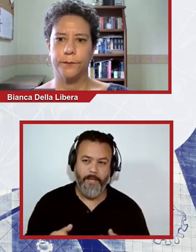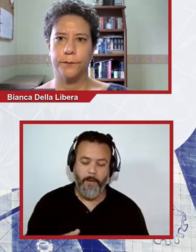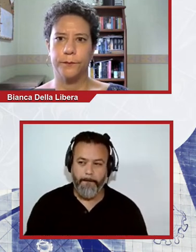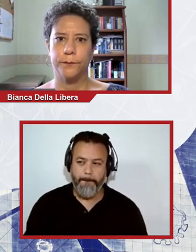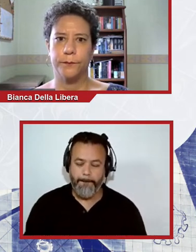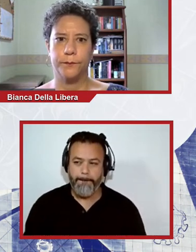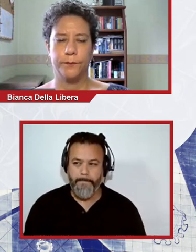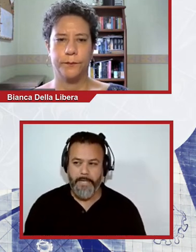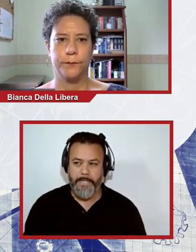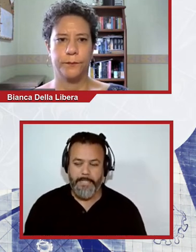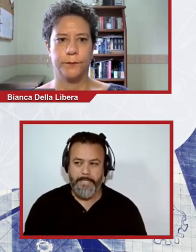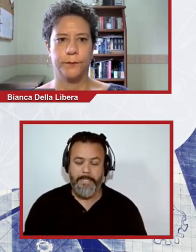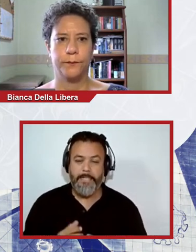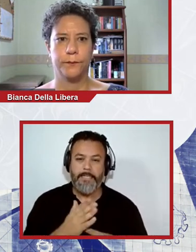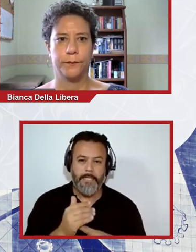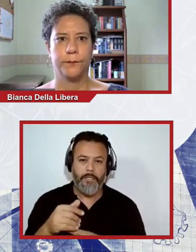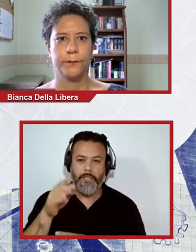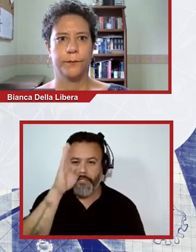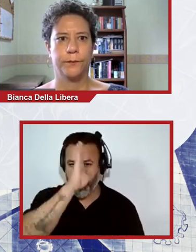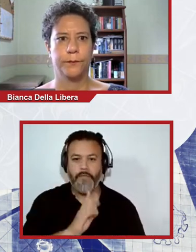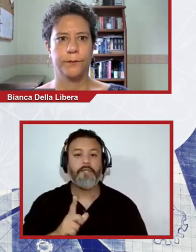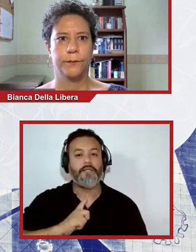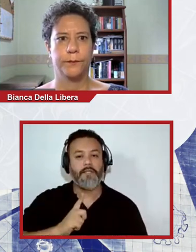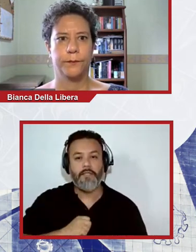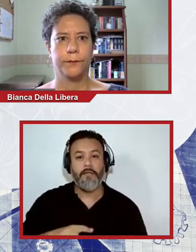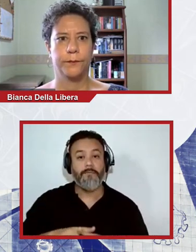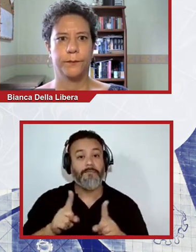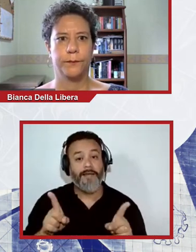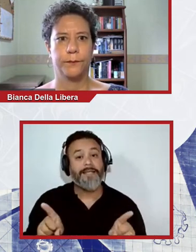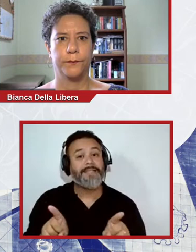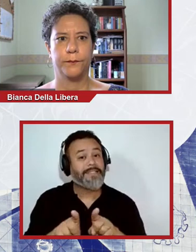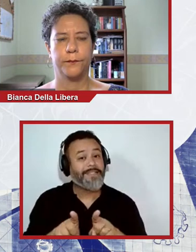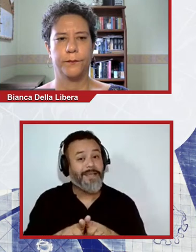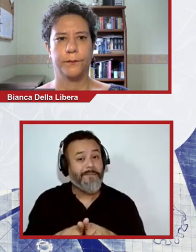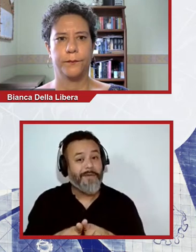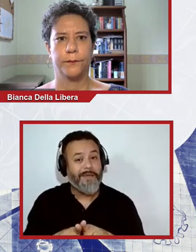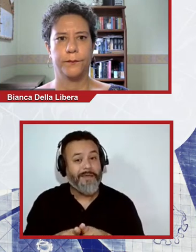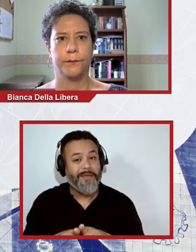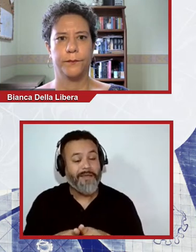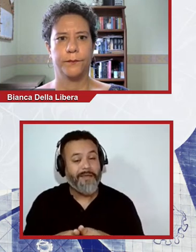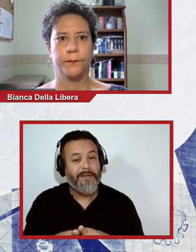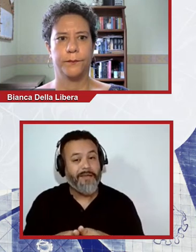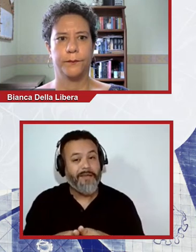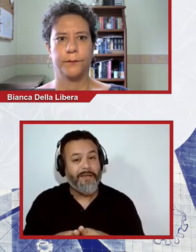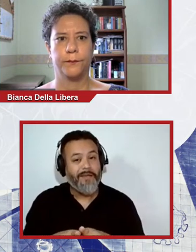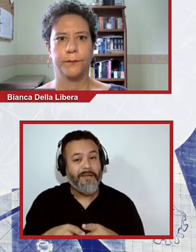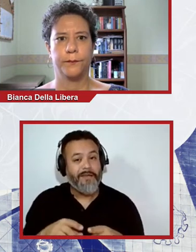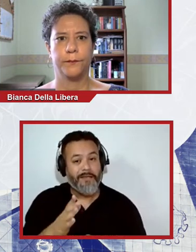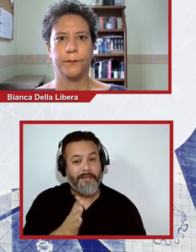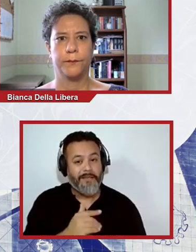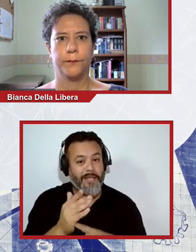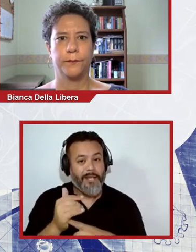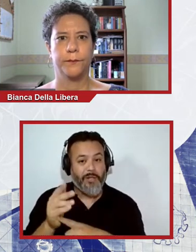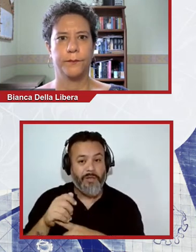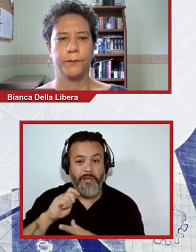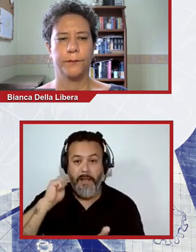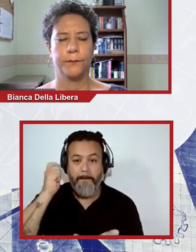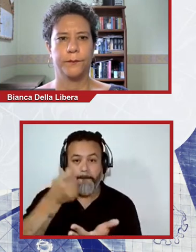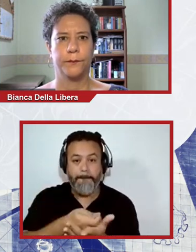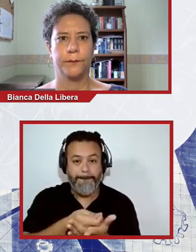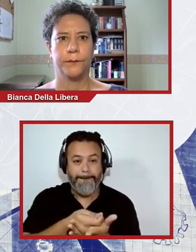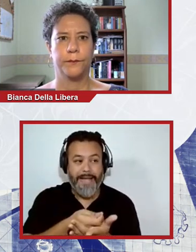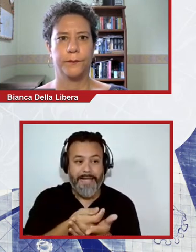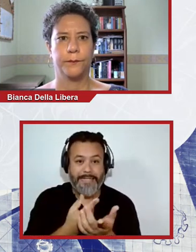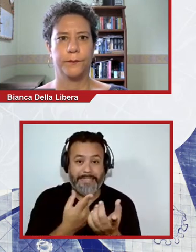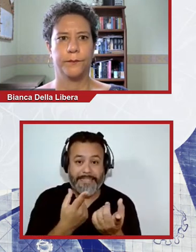gratuita. Entendeu? Esses sistemas aí de óculos custam R$20.000. Né? Não é qualquer cego que consegue